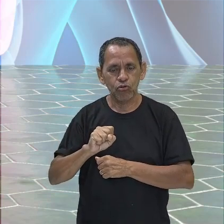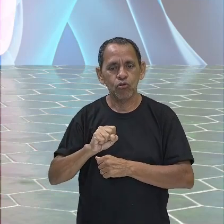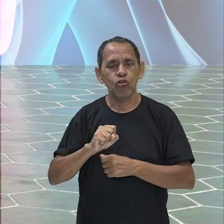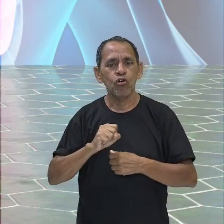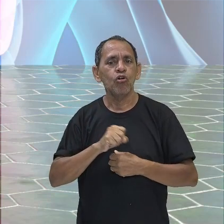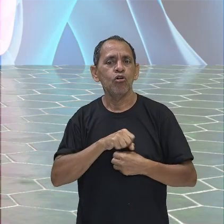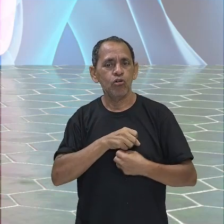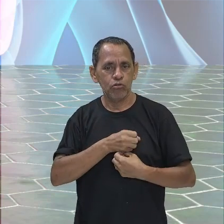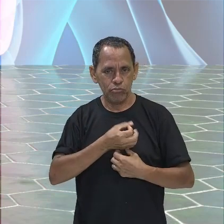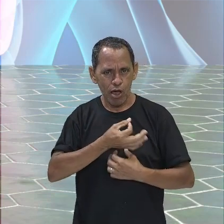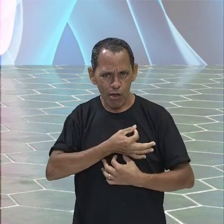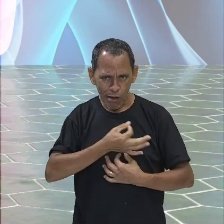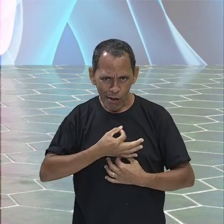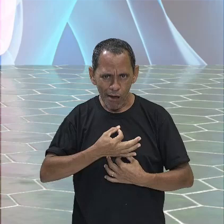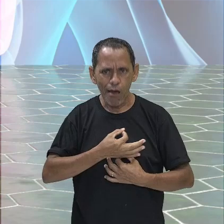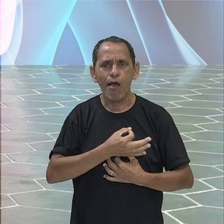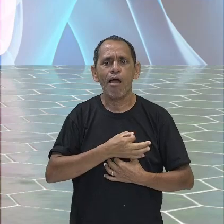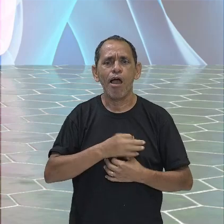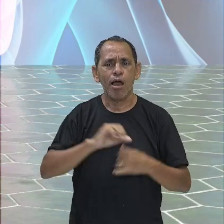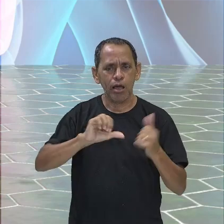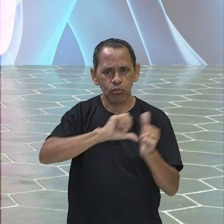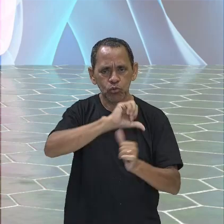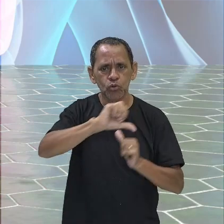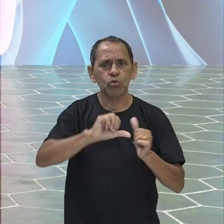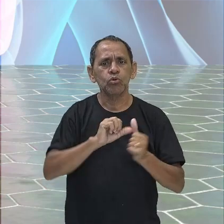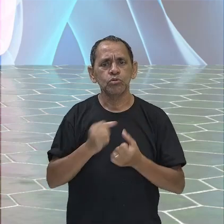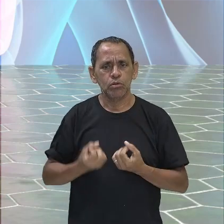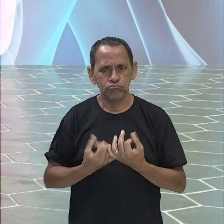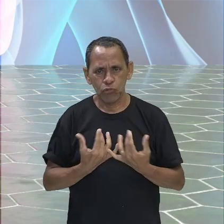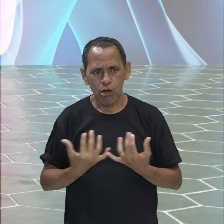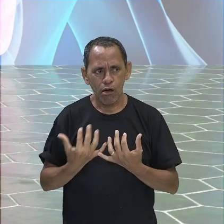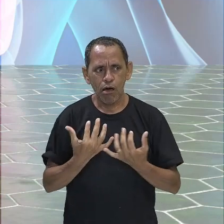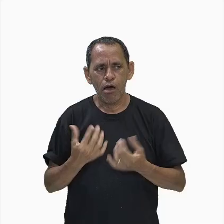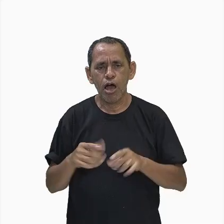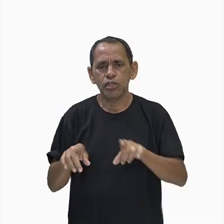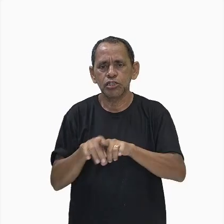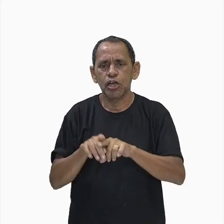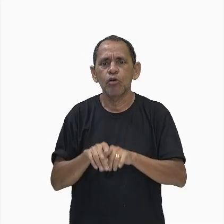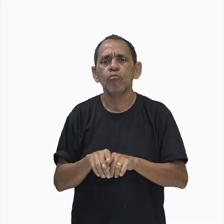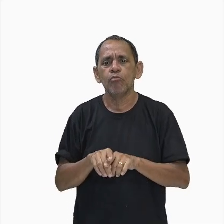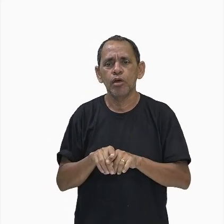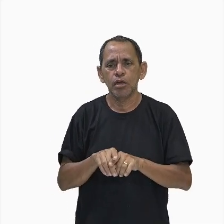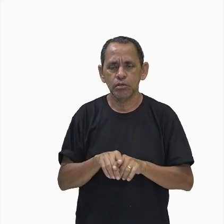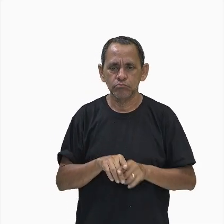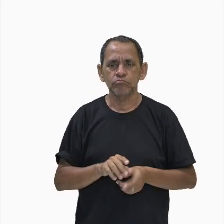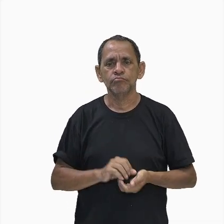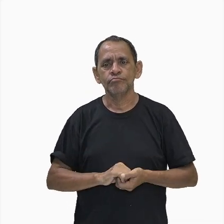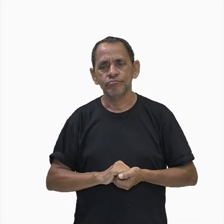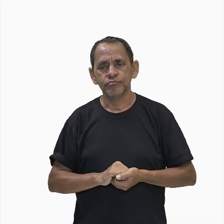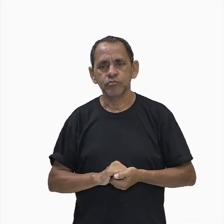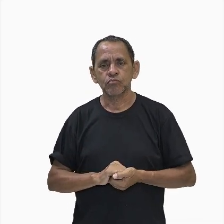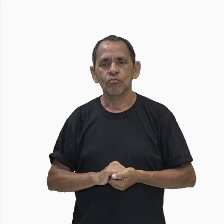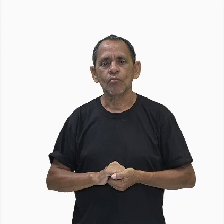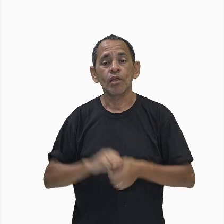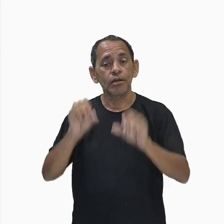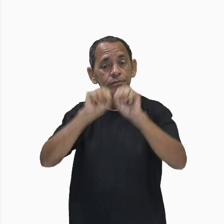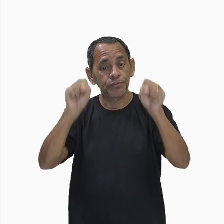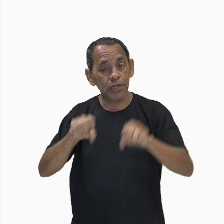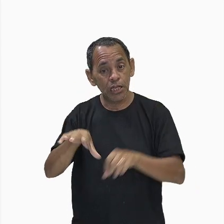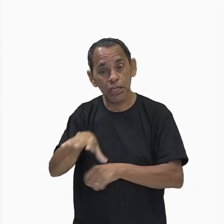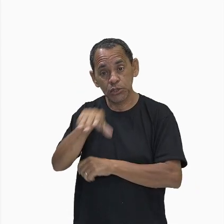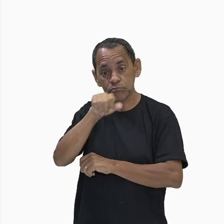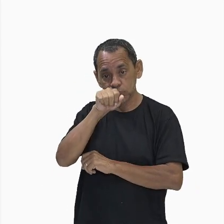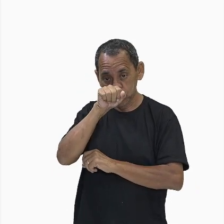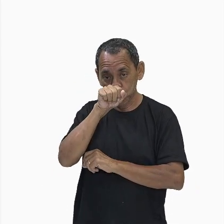gasosas. Mas nós vamos aí iniciar a nossa viagem aí pelo sistema respiratório. Vejam que ele é um conjunto